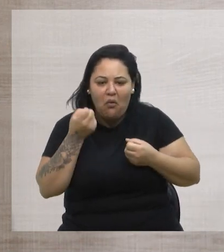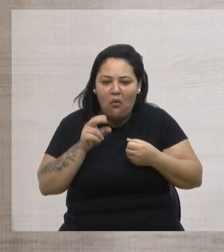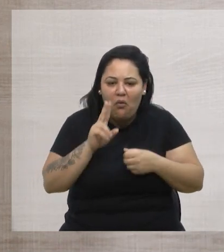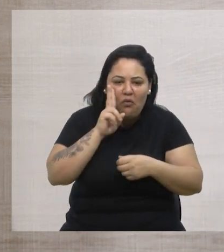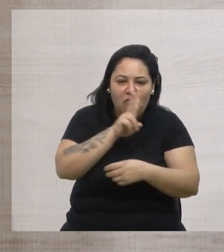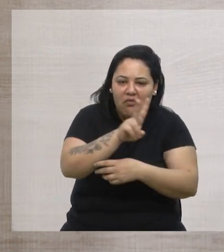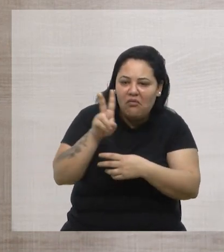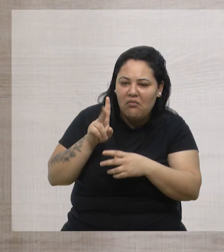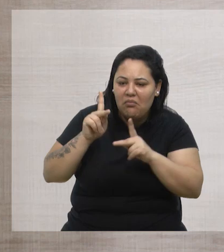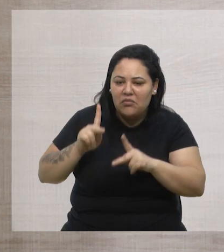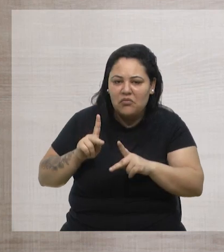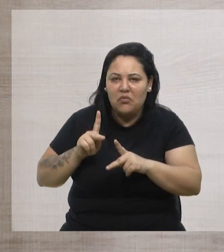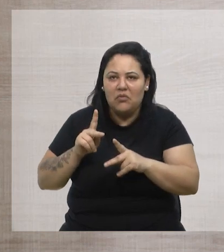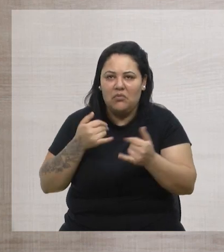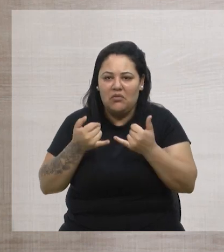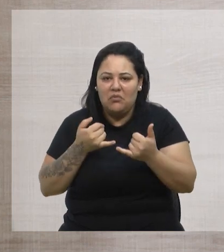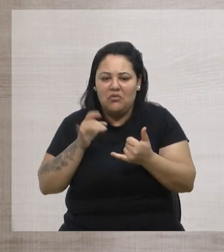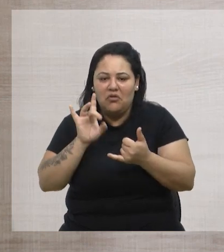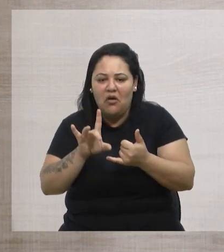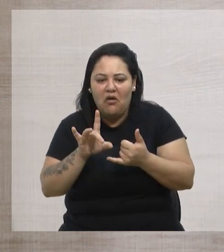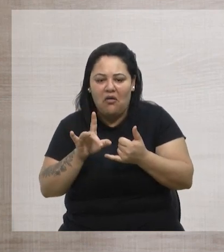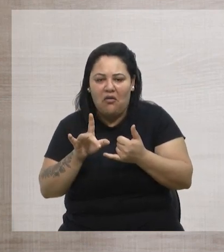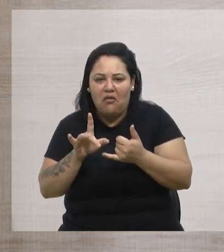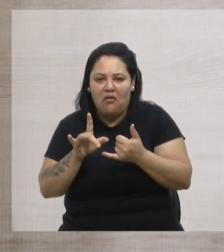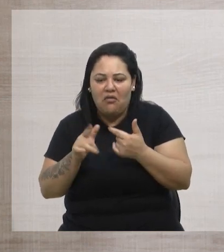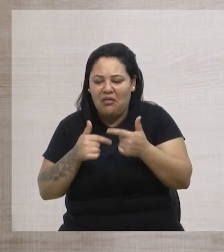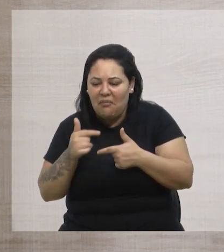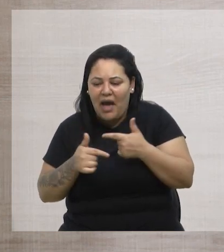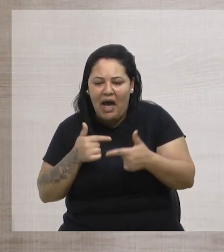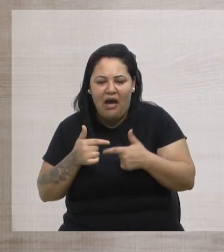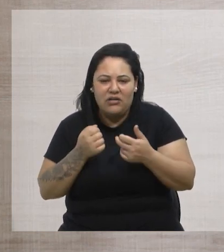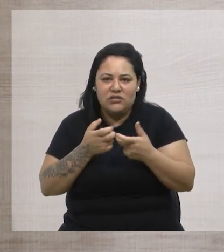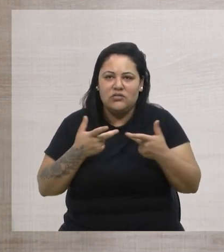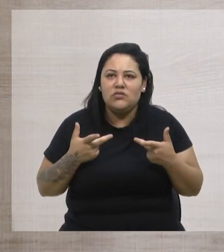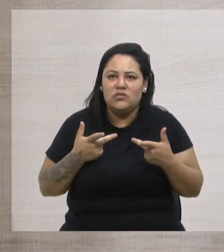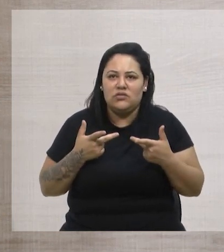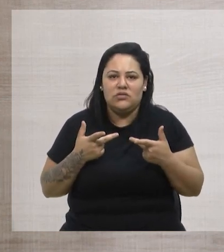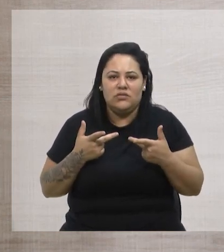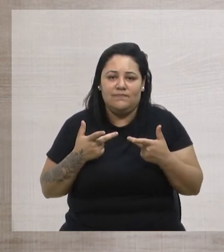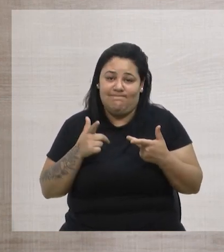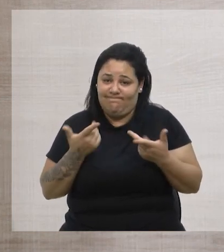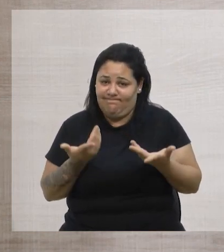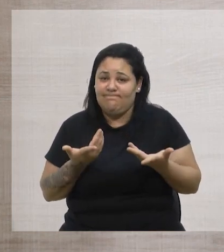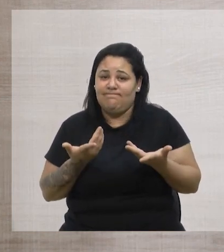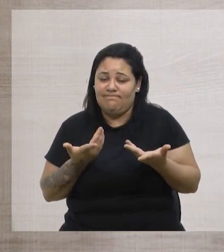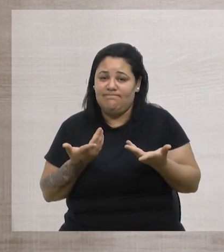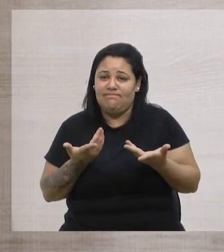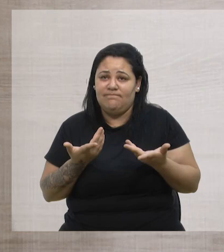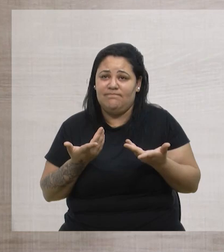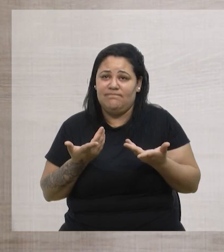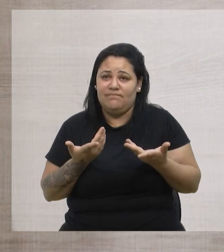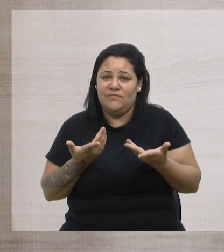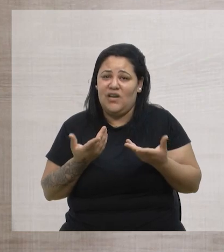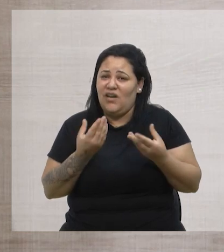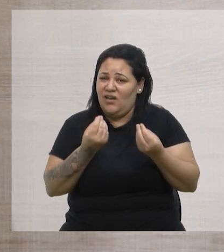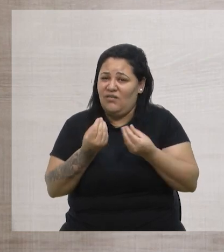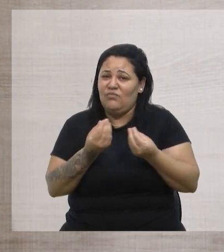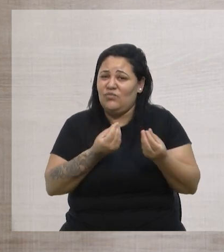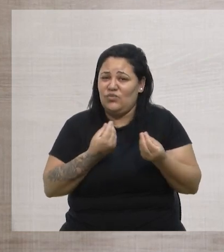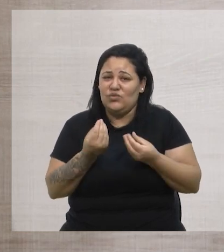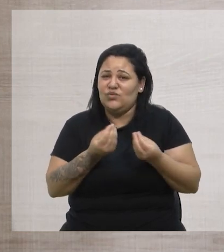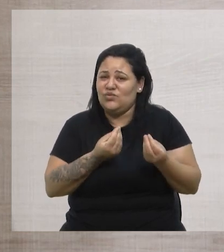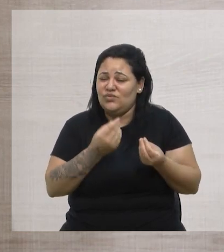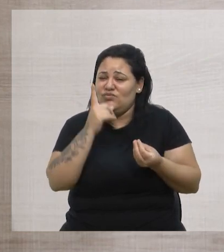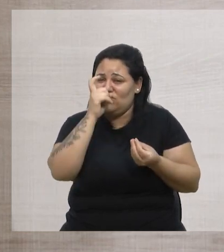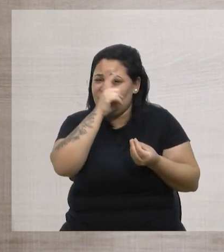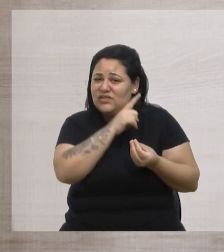as outras pessoas como só serviçais, né? Só engrenagens que funcionam para a existência delas.